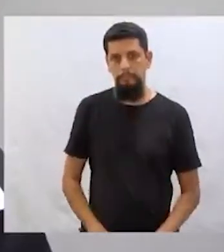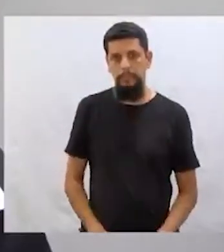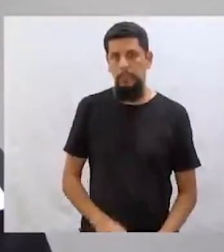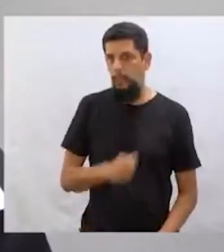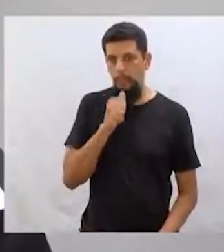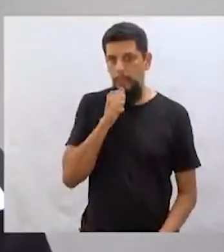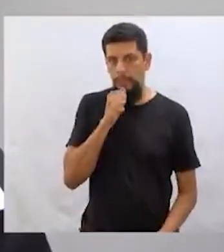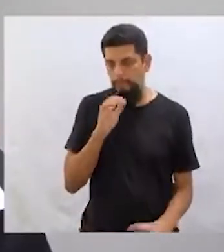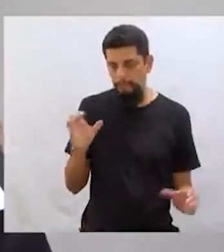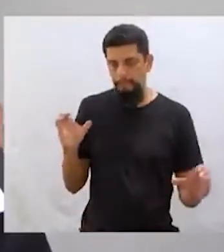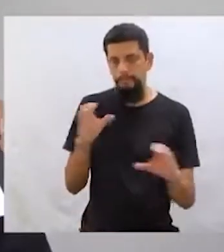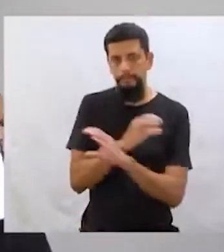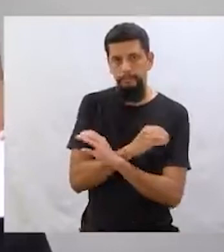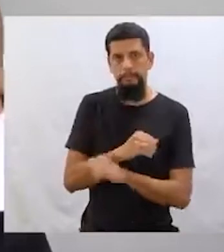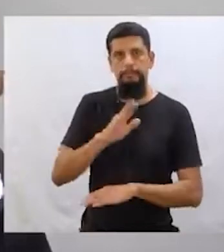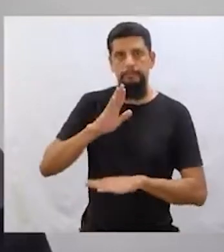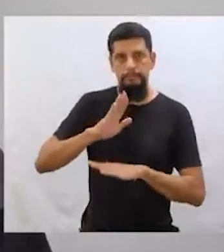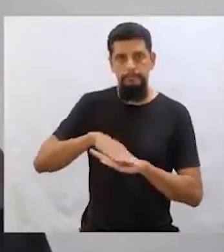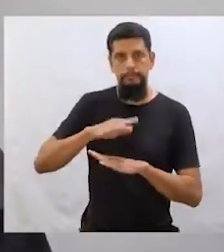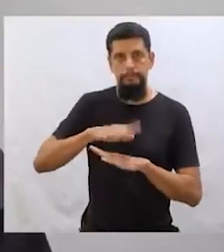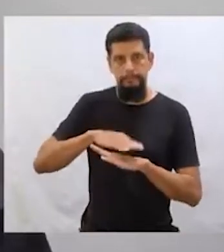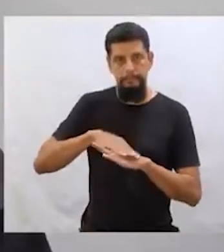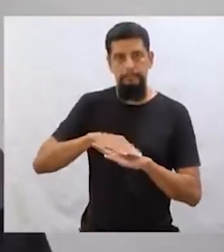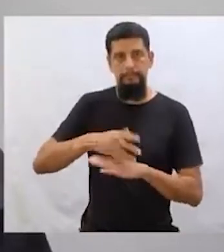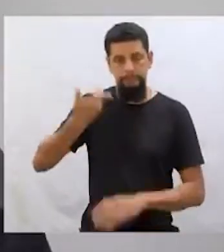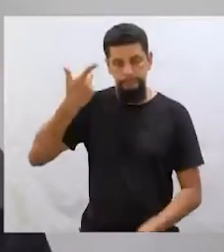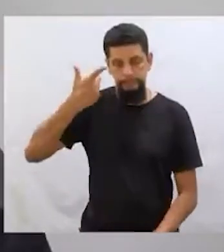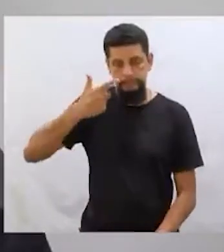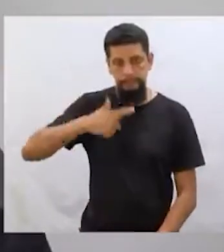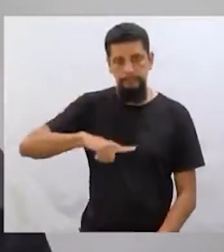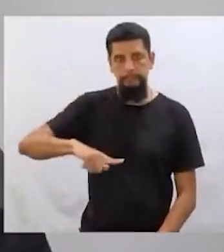Ainda não completei. Então, vamos para mais uma rodada.